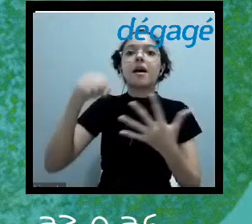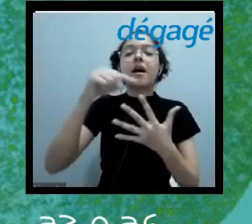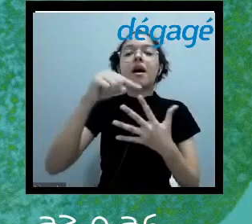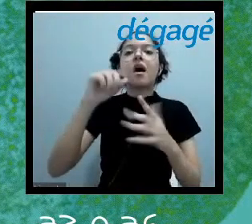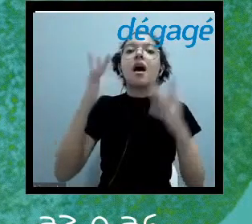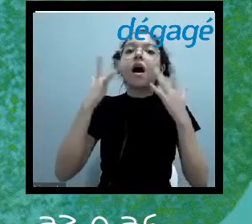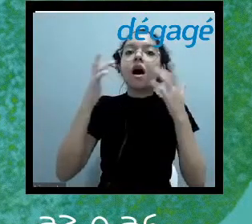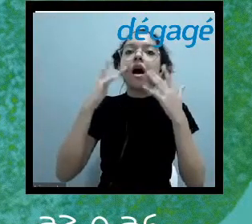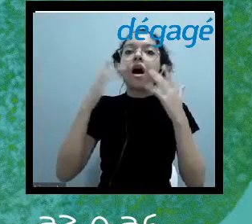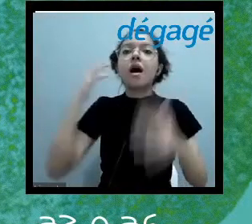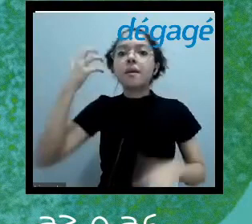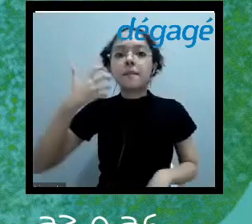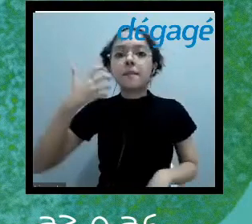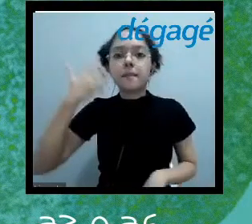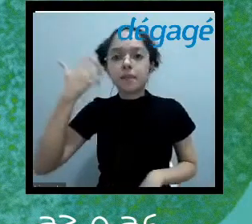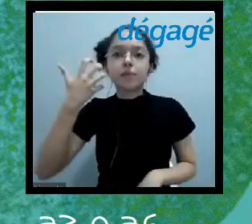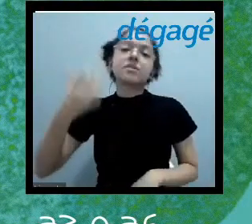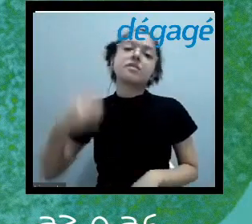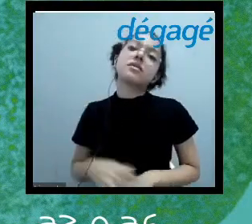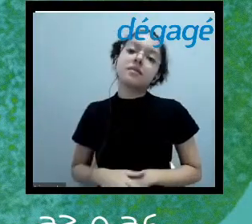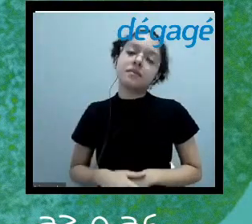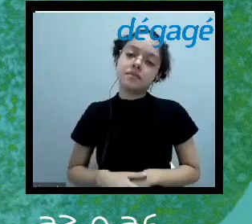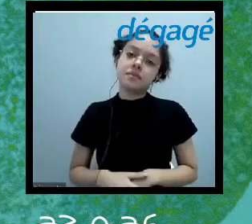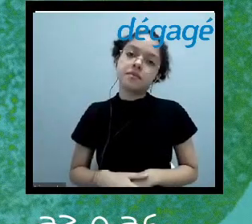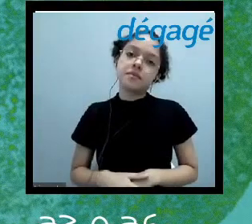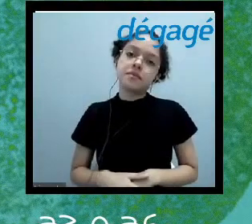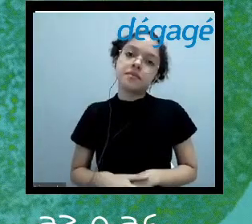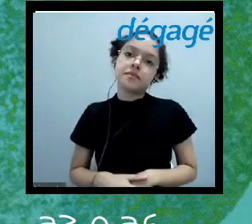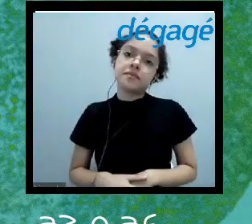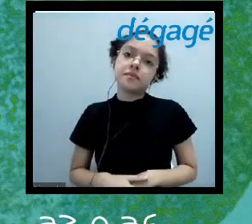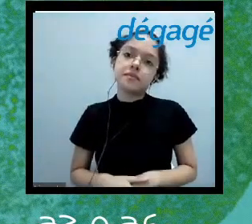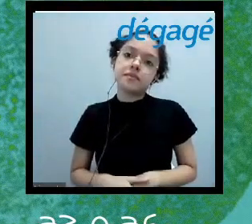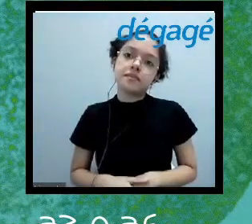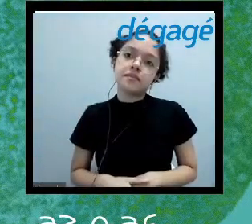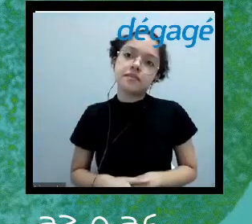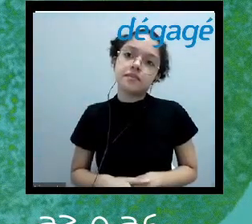o cantar, enfim, as artes